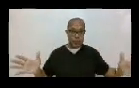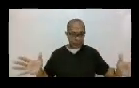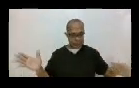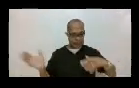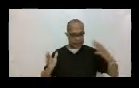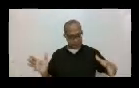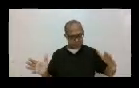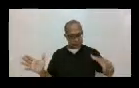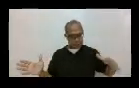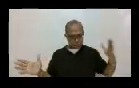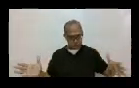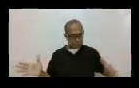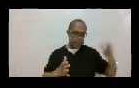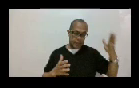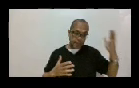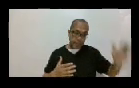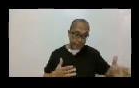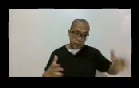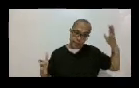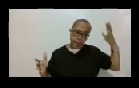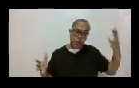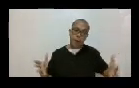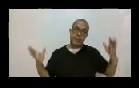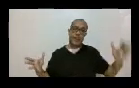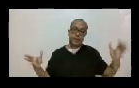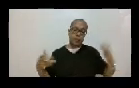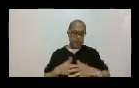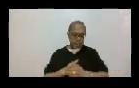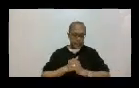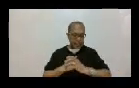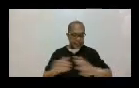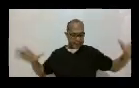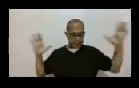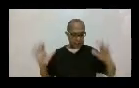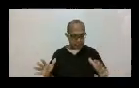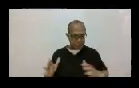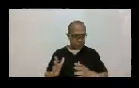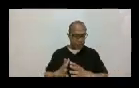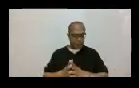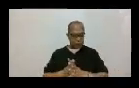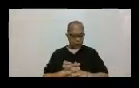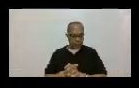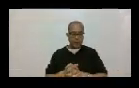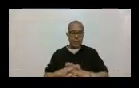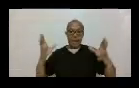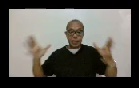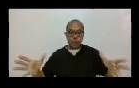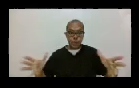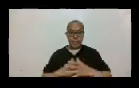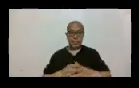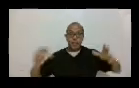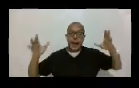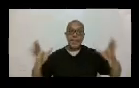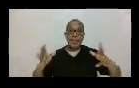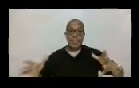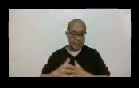estes continente que nós acabamos de discutir tamo trabalhando sobre a europa aspectos humanos mas esses continentes possui o